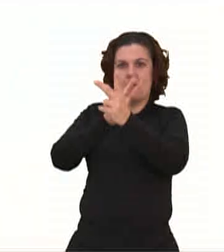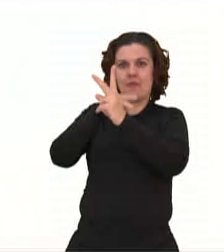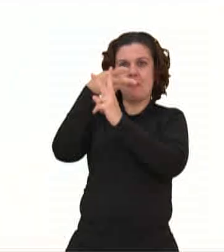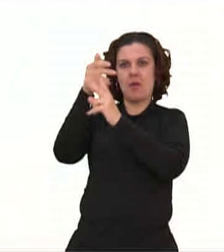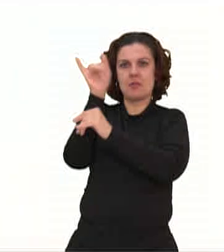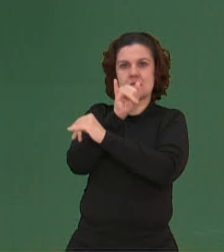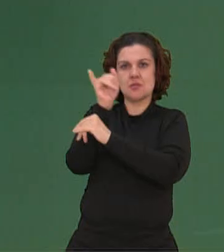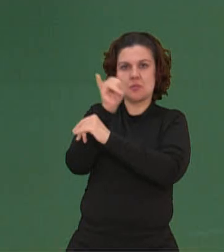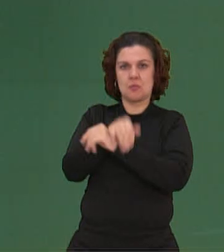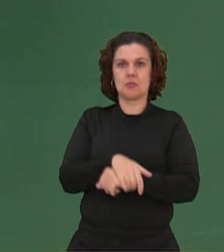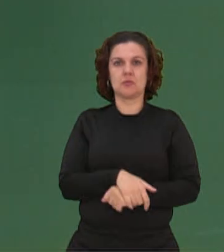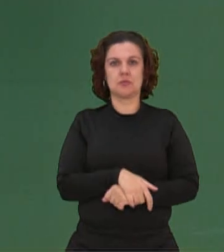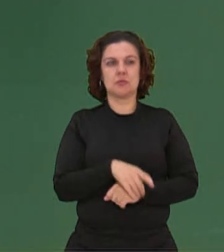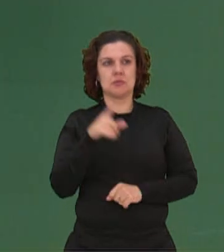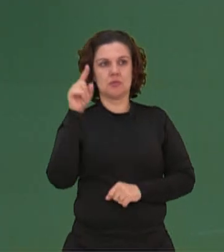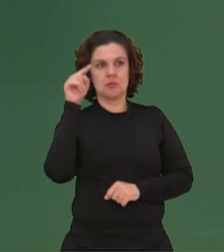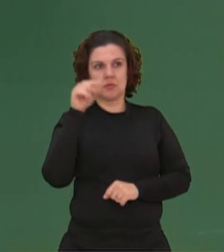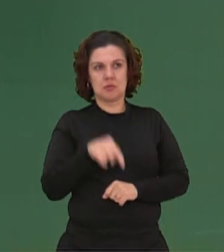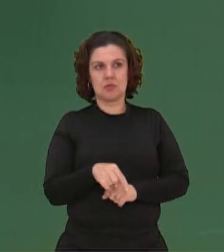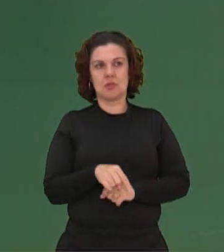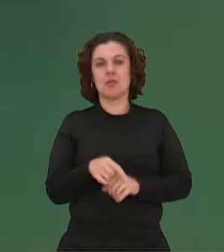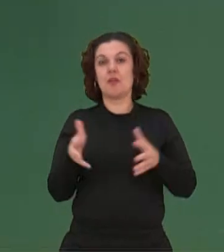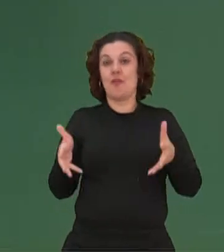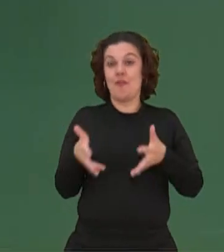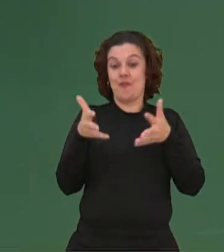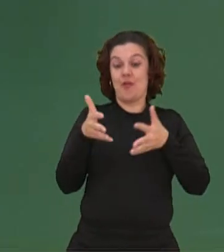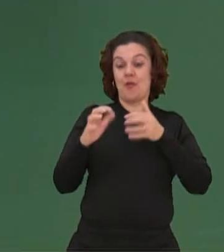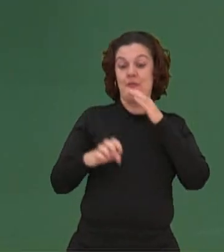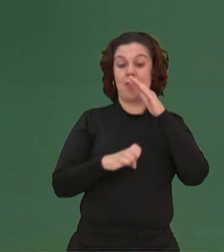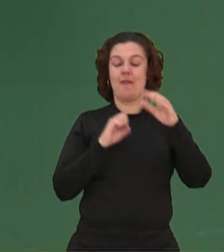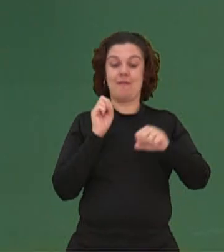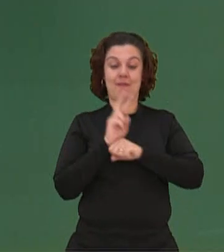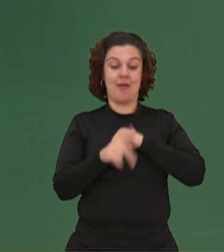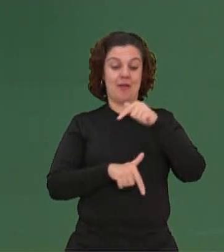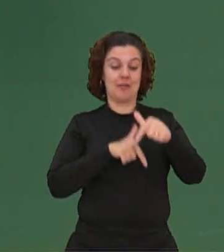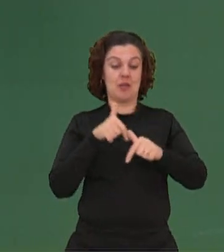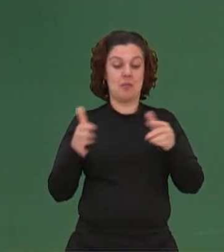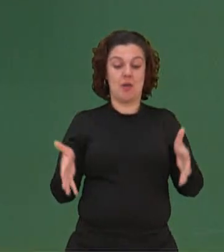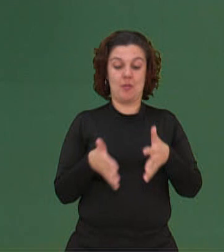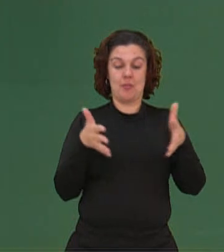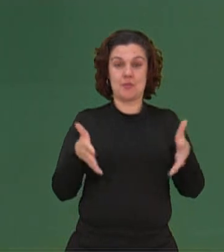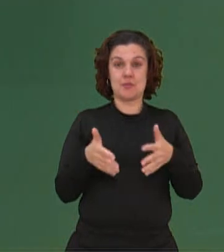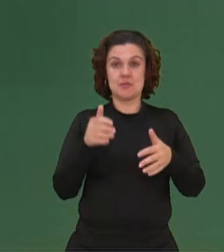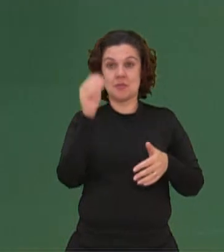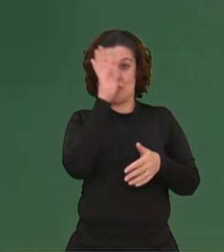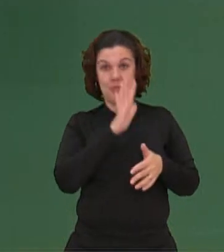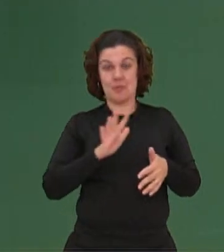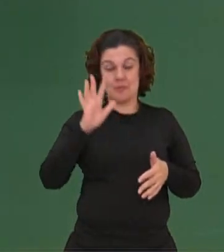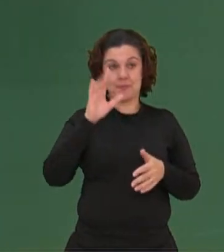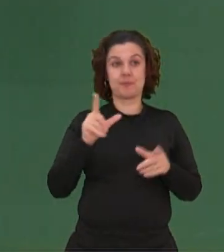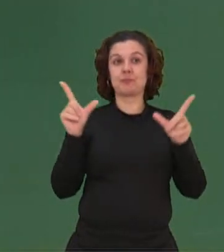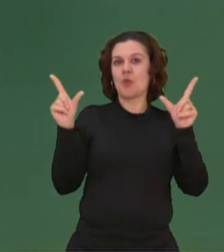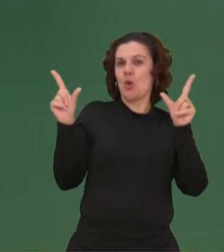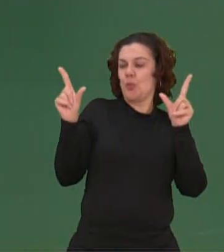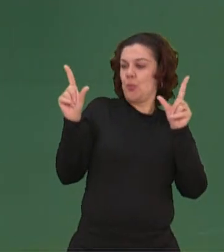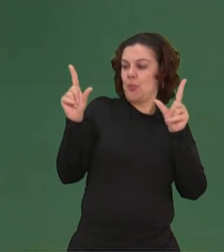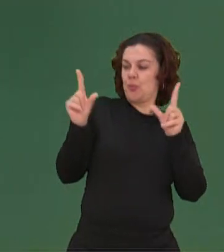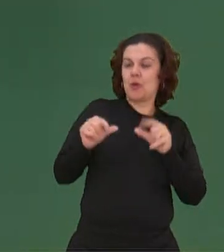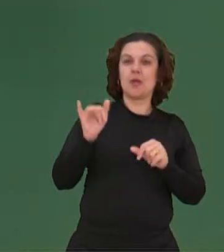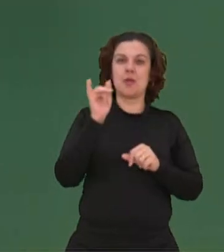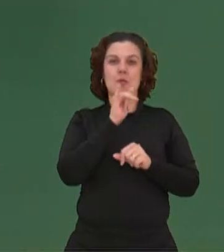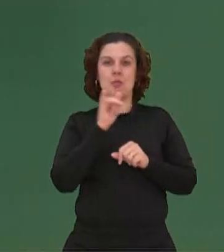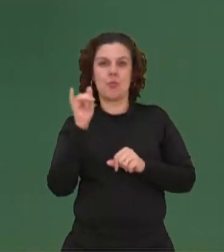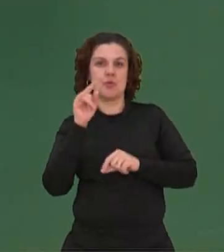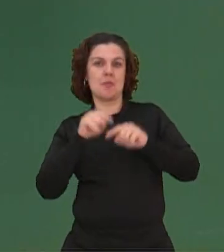mais imposto. A ideia é valorizar o emprego e a produção nacional. Boa. Diminuiu impostos